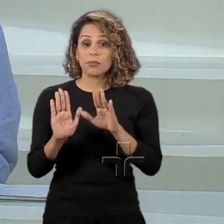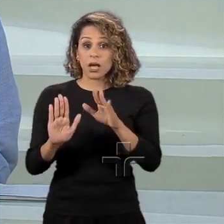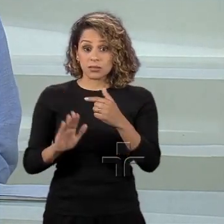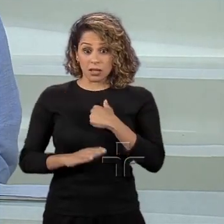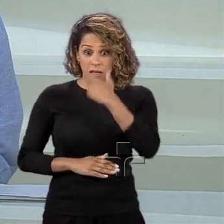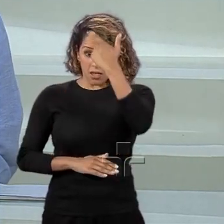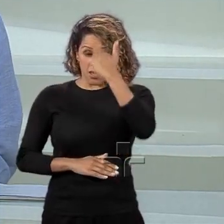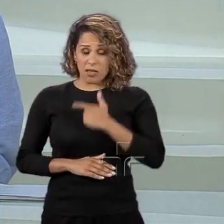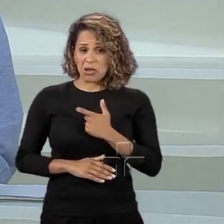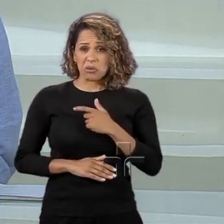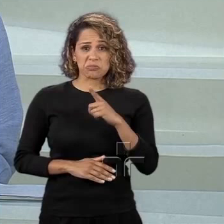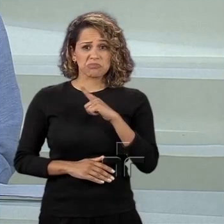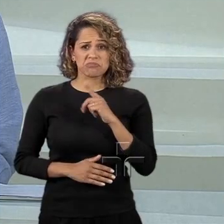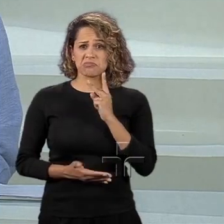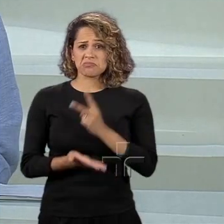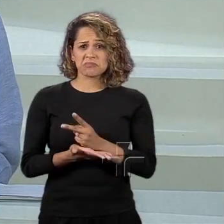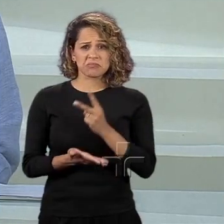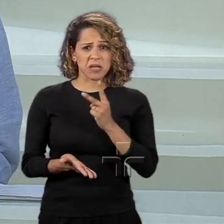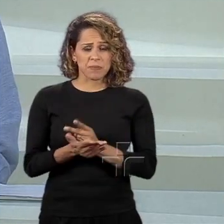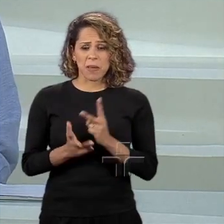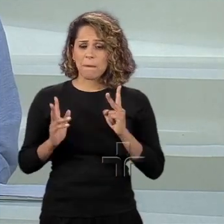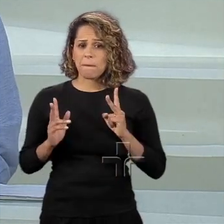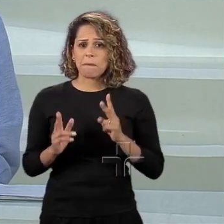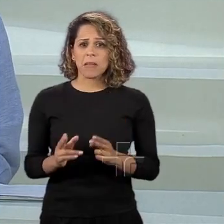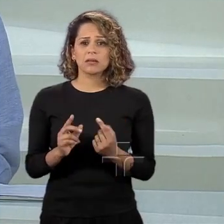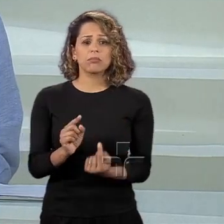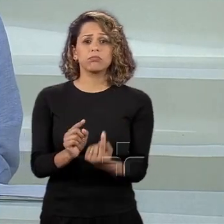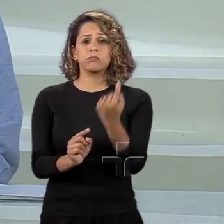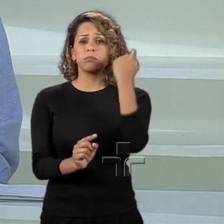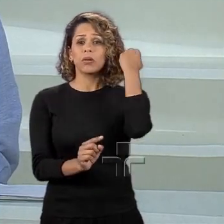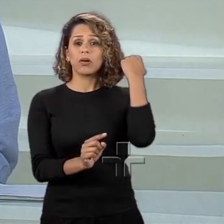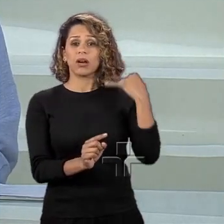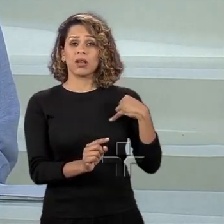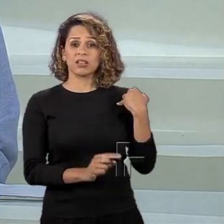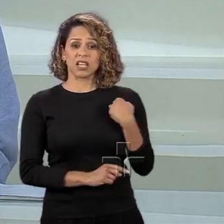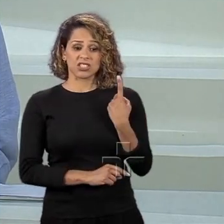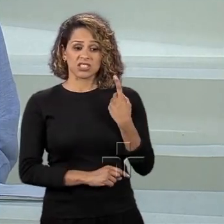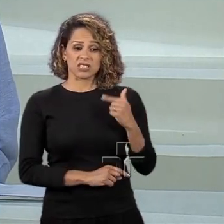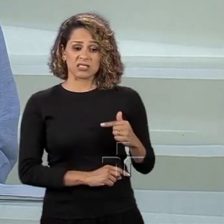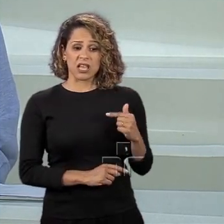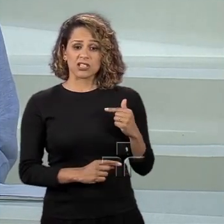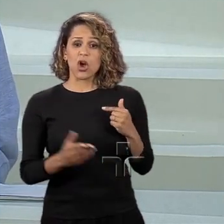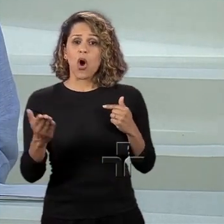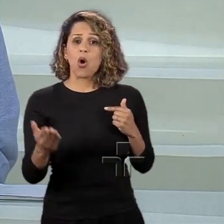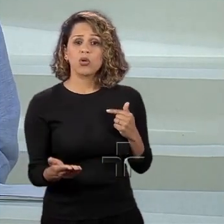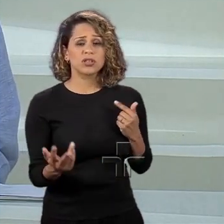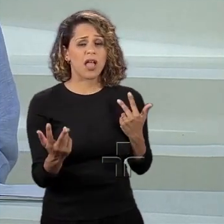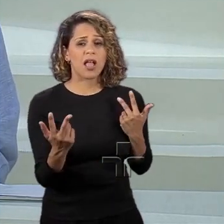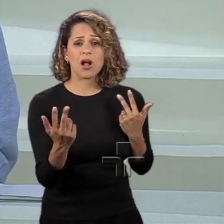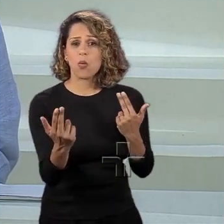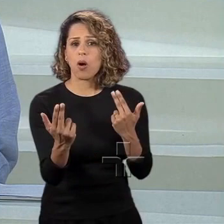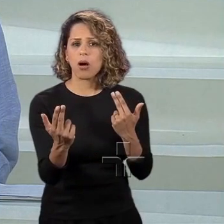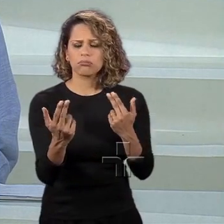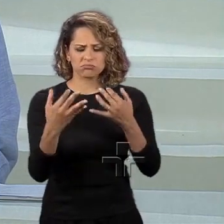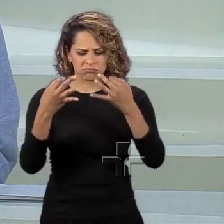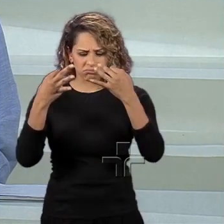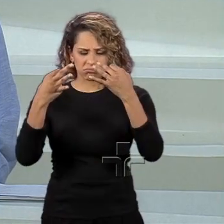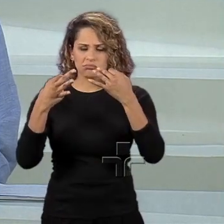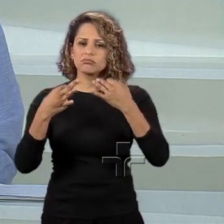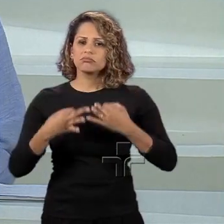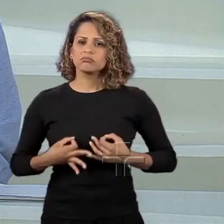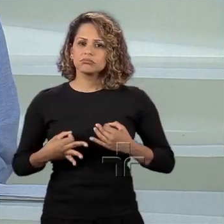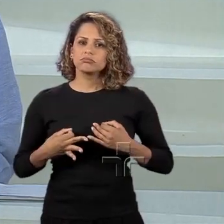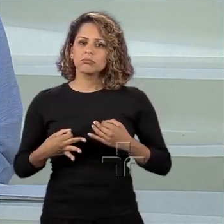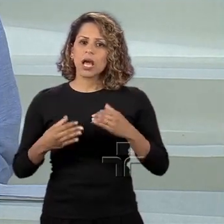ser o mesmo Eduardo Jorge que era desde os 17 anos quando eu entrei na política. totalmente correto, totalmente respeitoso